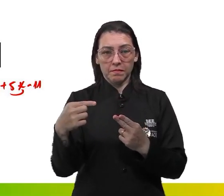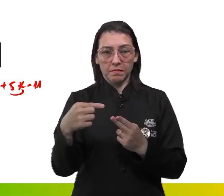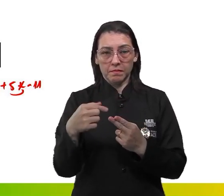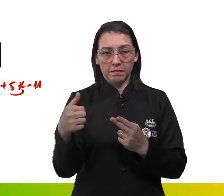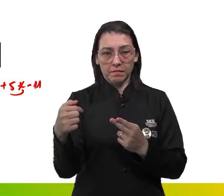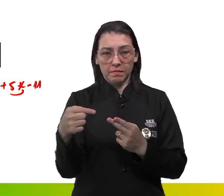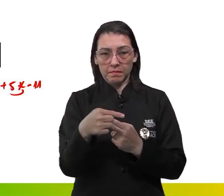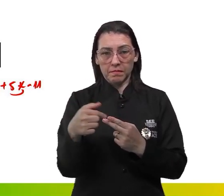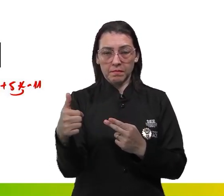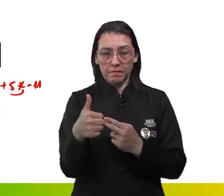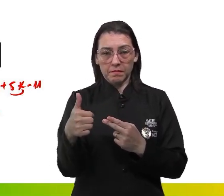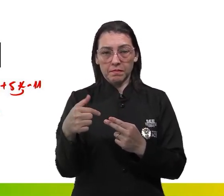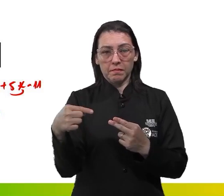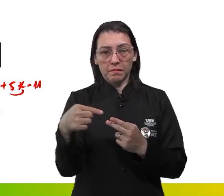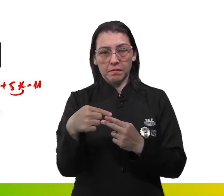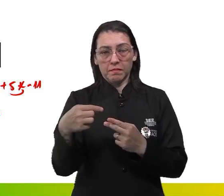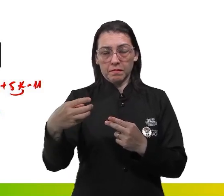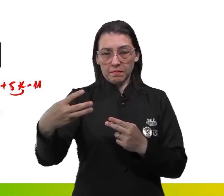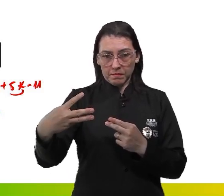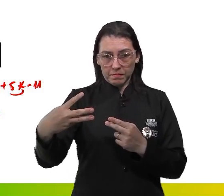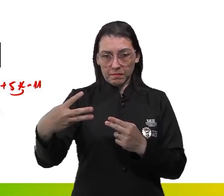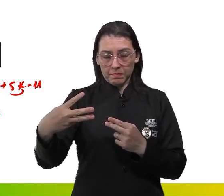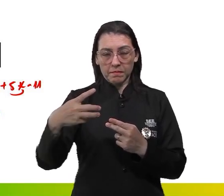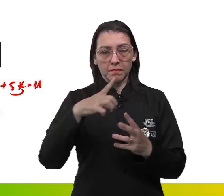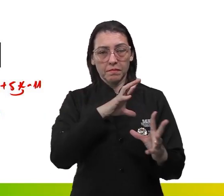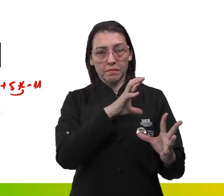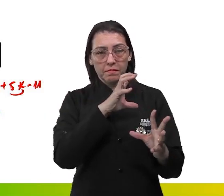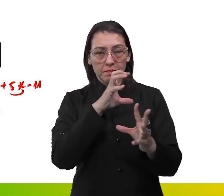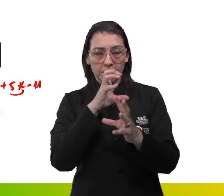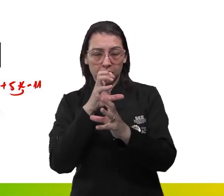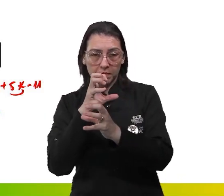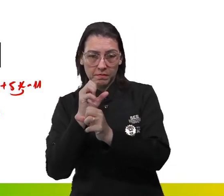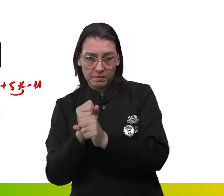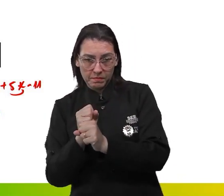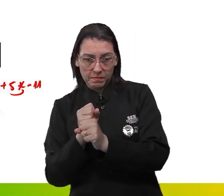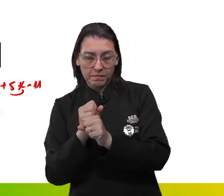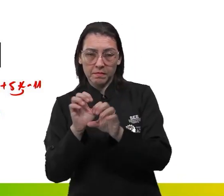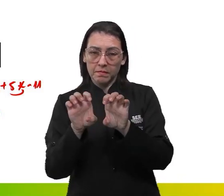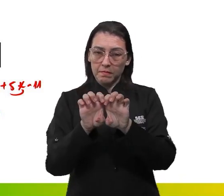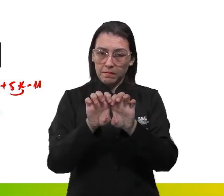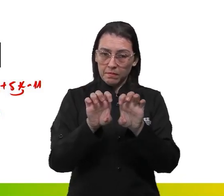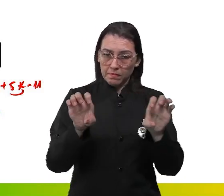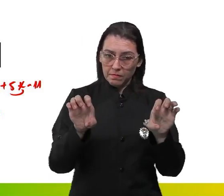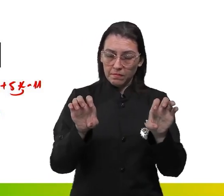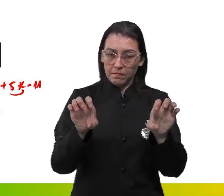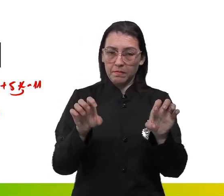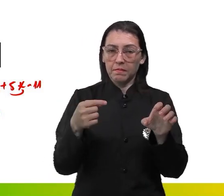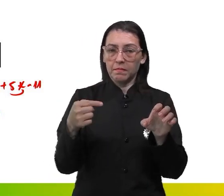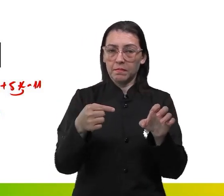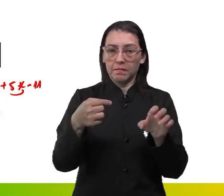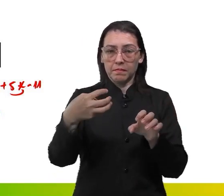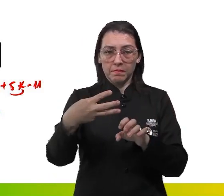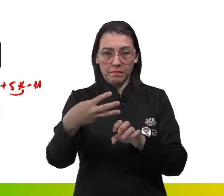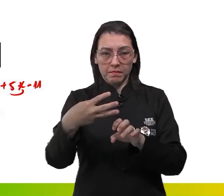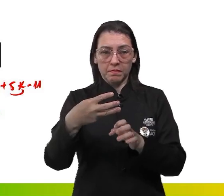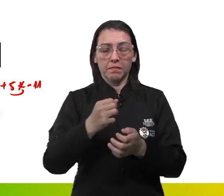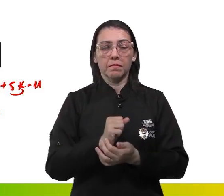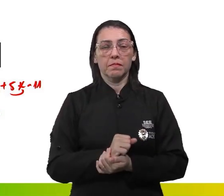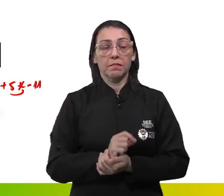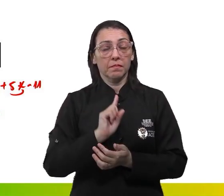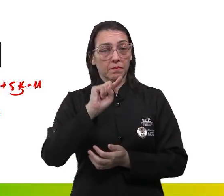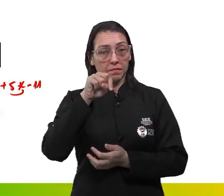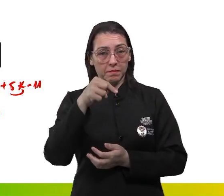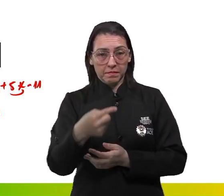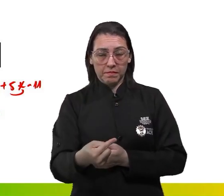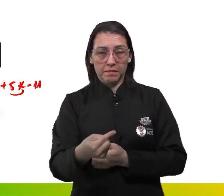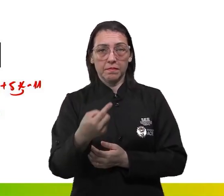11 menos 3. Eu tenho que somar ambos os membros da equação, o menos 3.